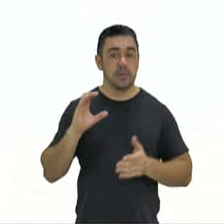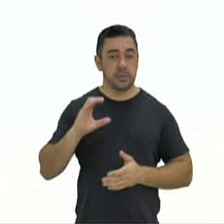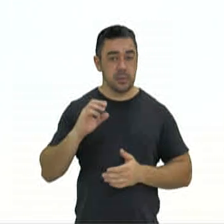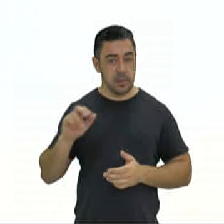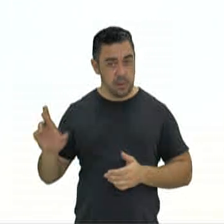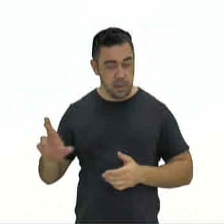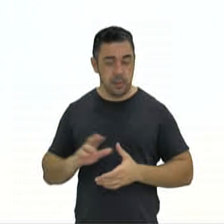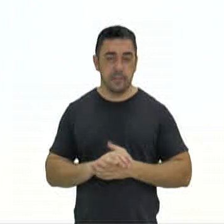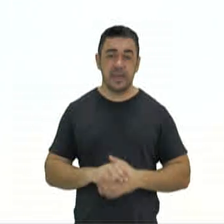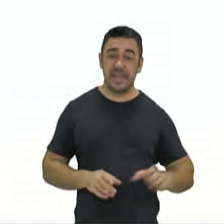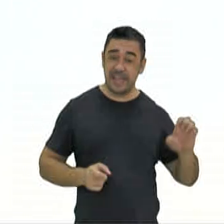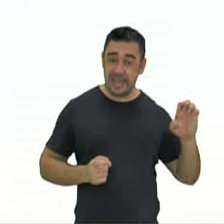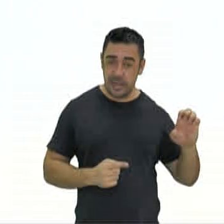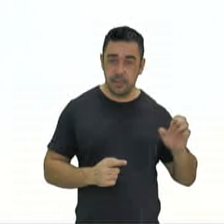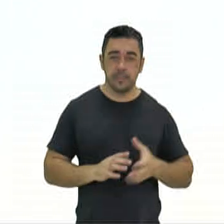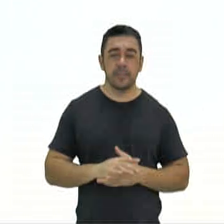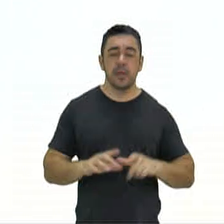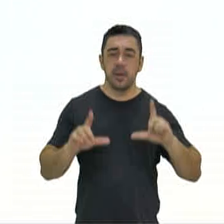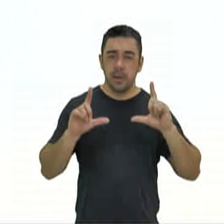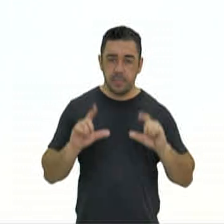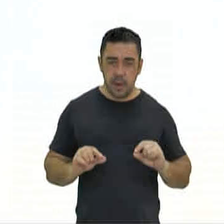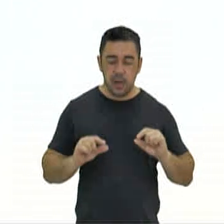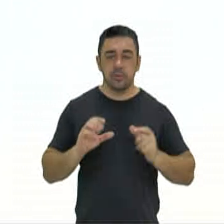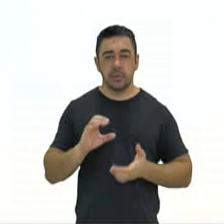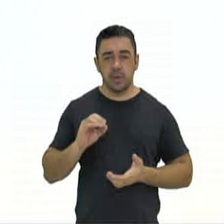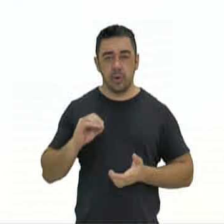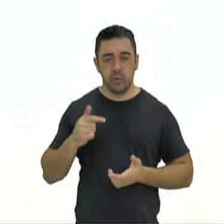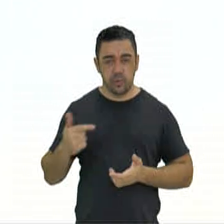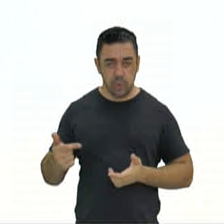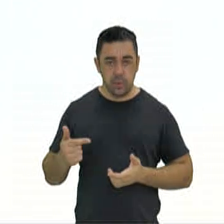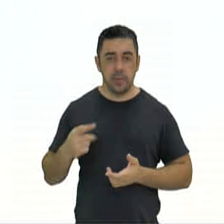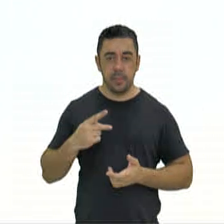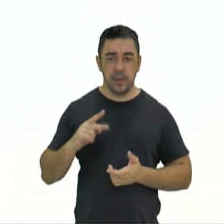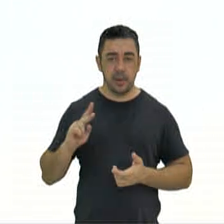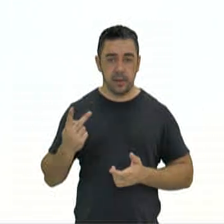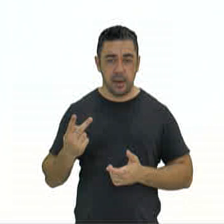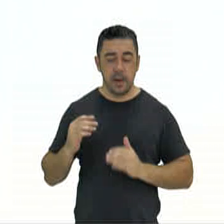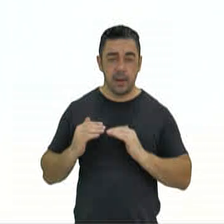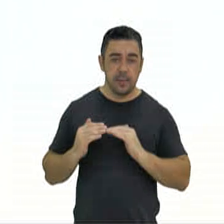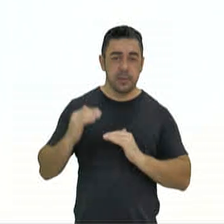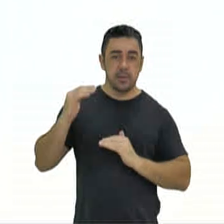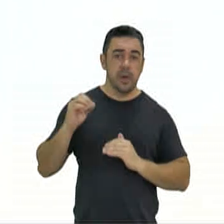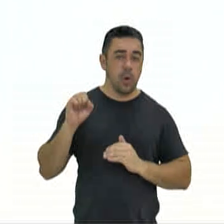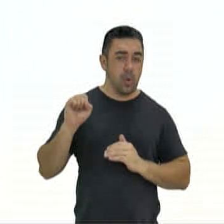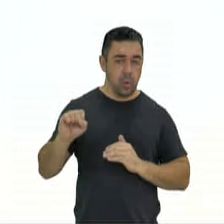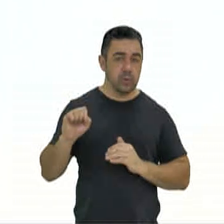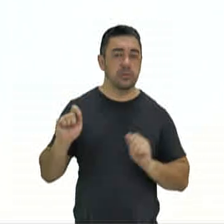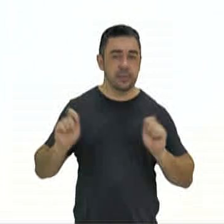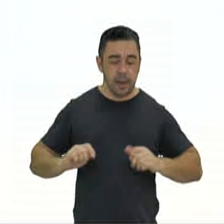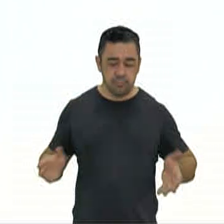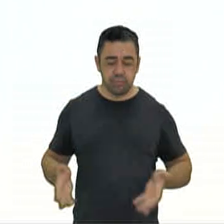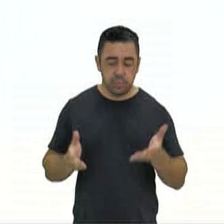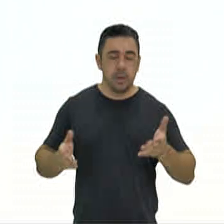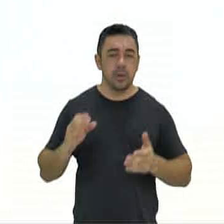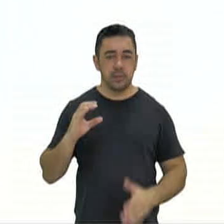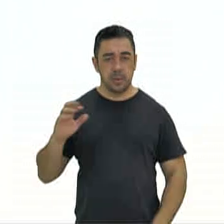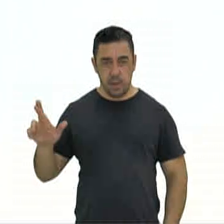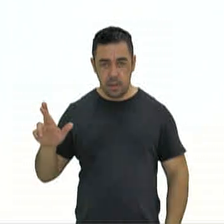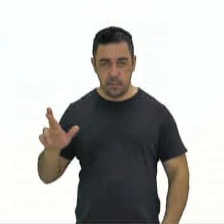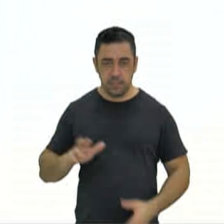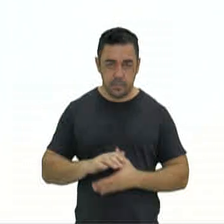E letra E, baixa concentração de gás carbônico e pH acima de 8 excitam o